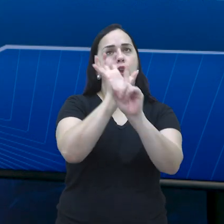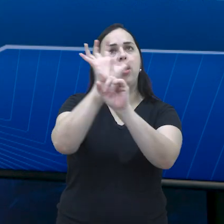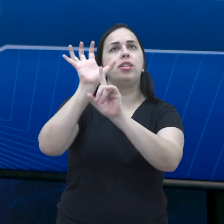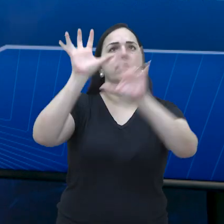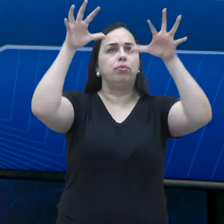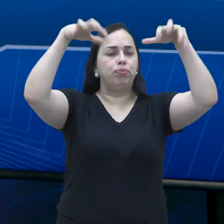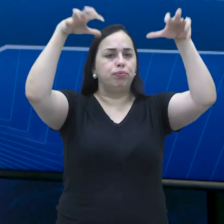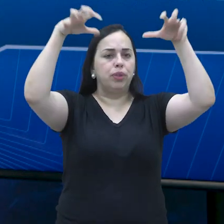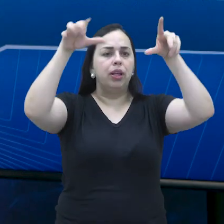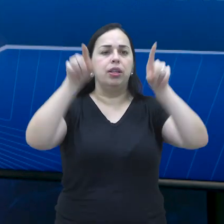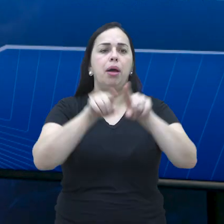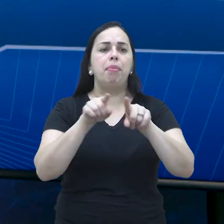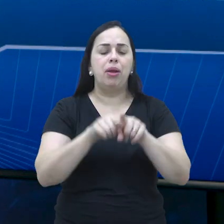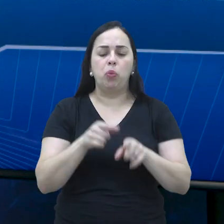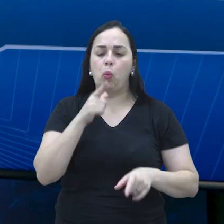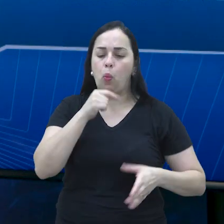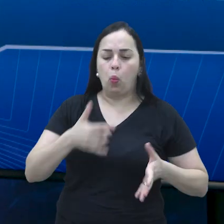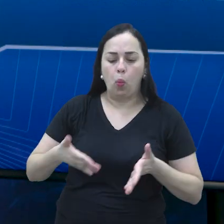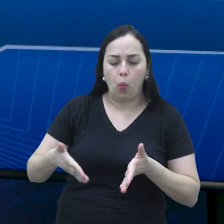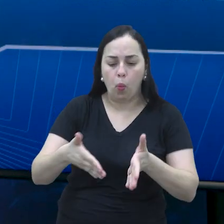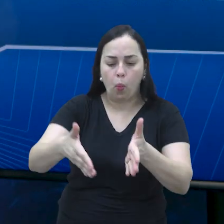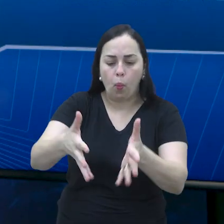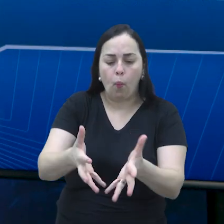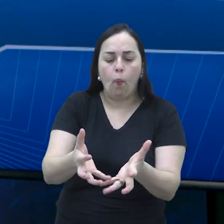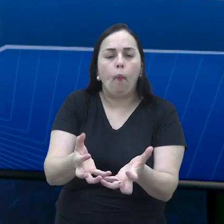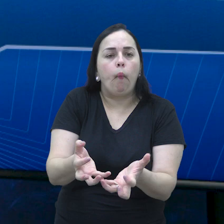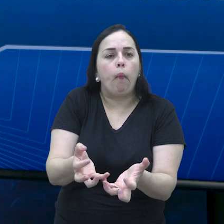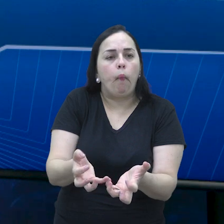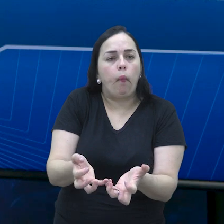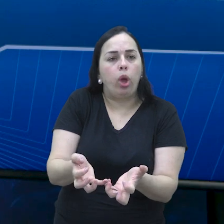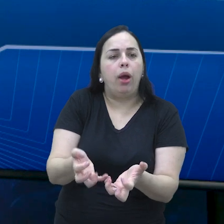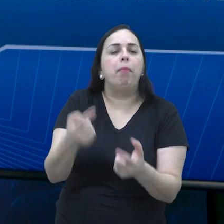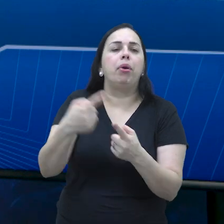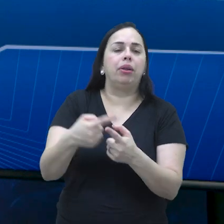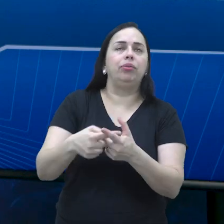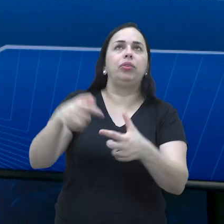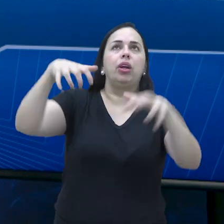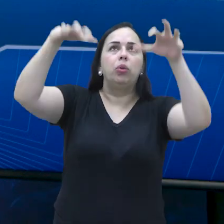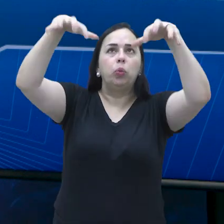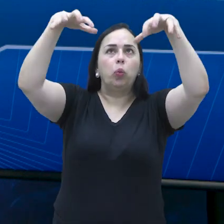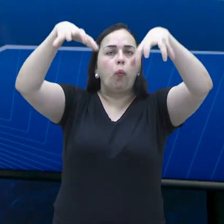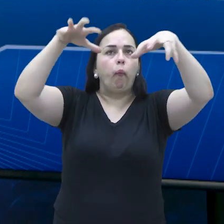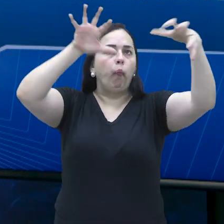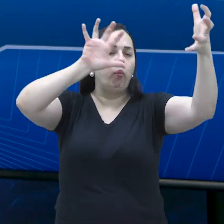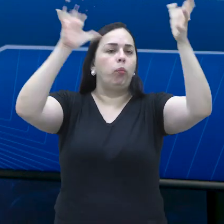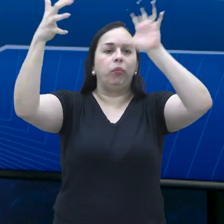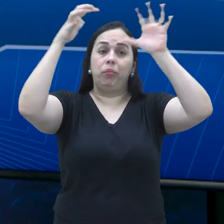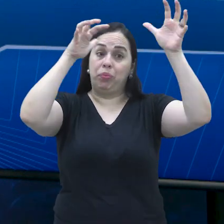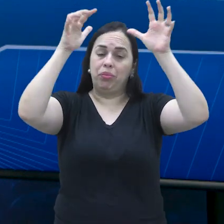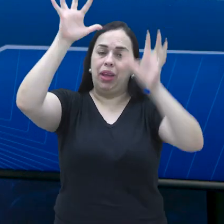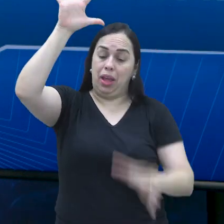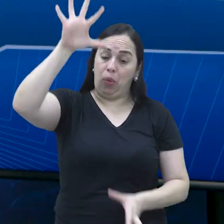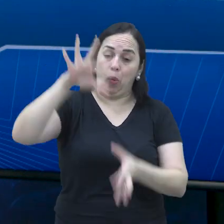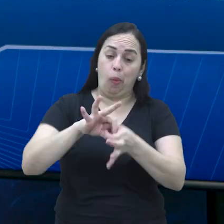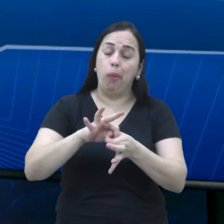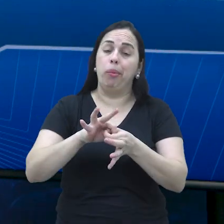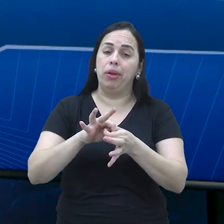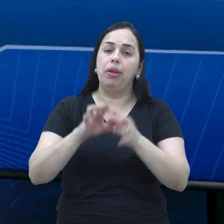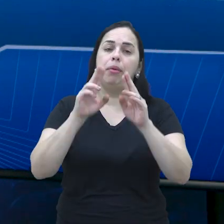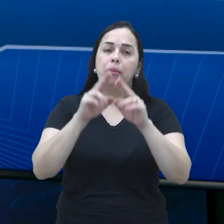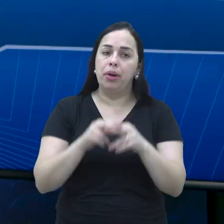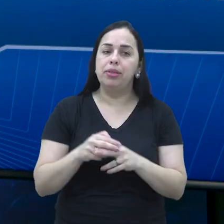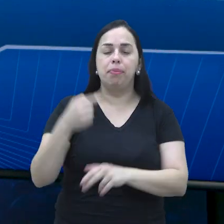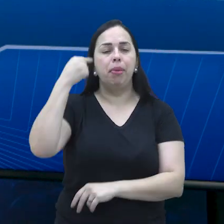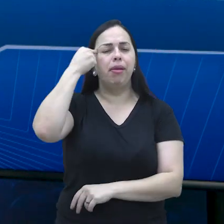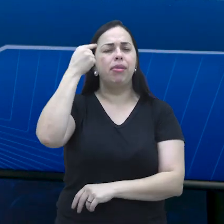climáticas, e a seca, né, as crises hídricas, são consequências das mudanças climáticas, né? Então, tudo está interligado de alguma forma, e o